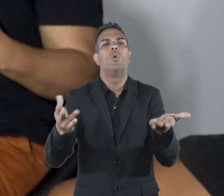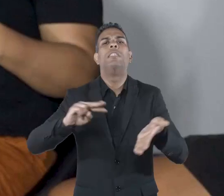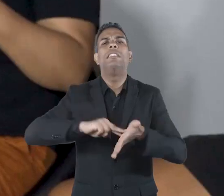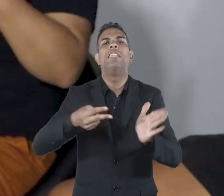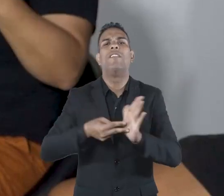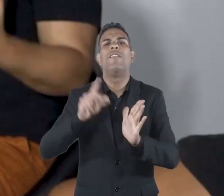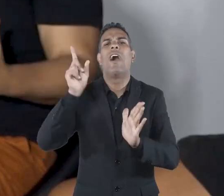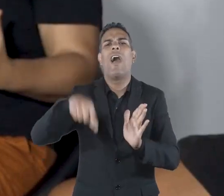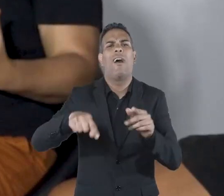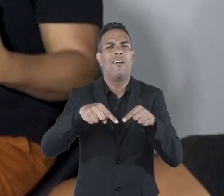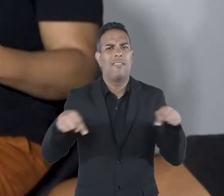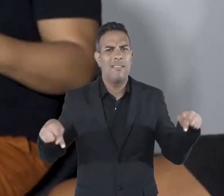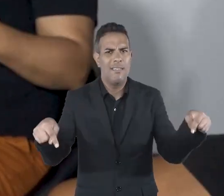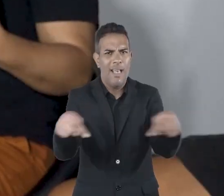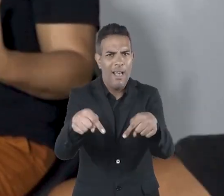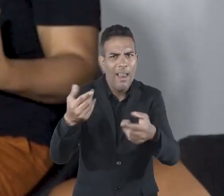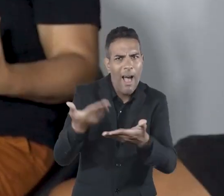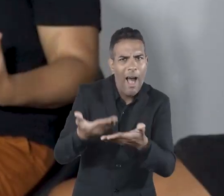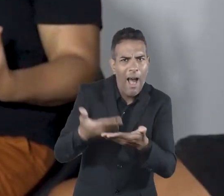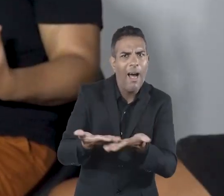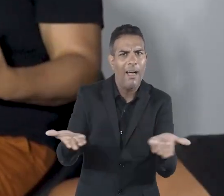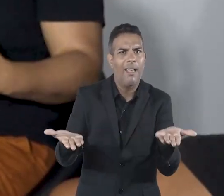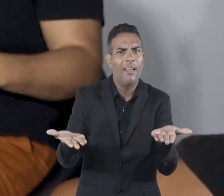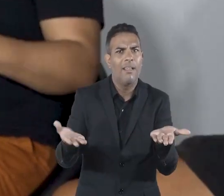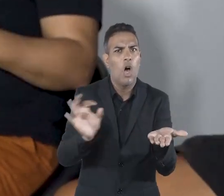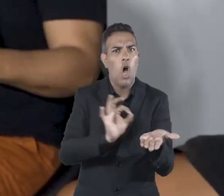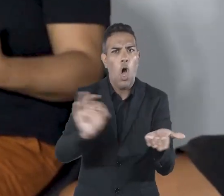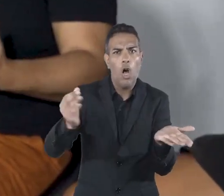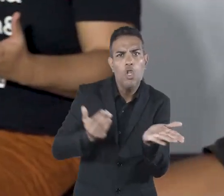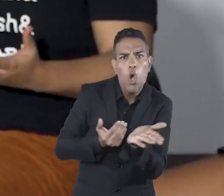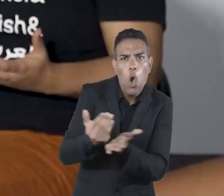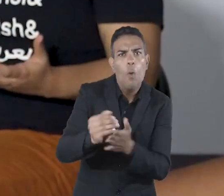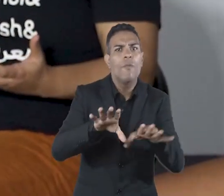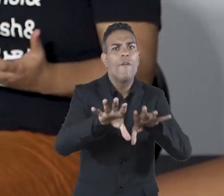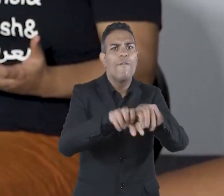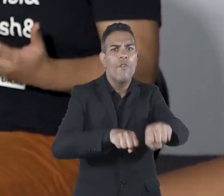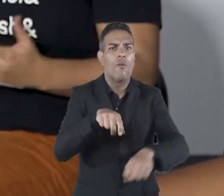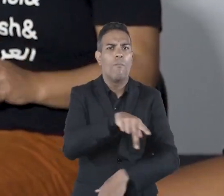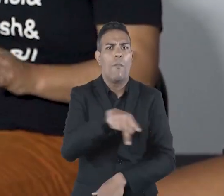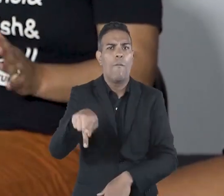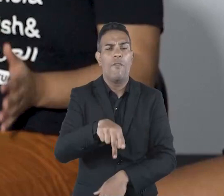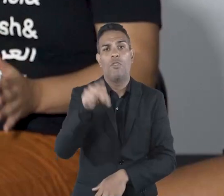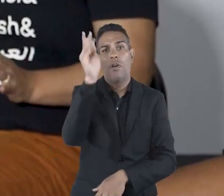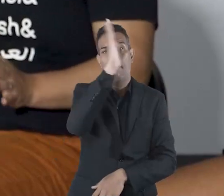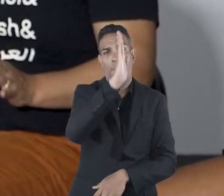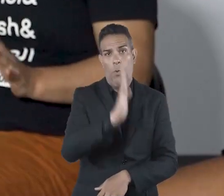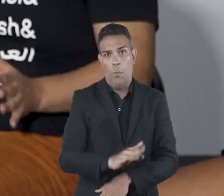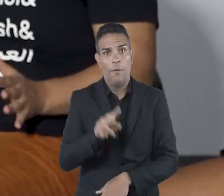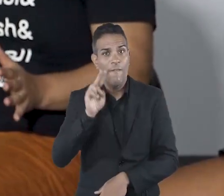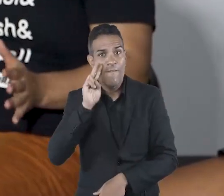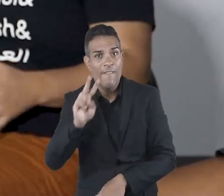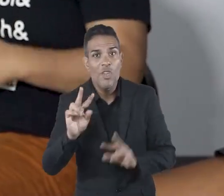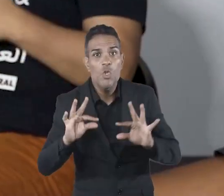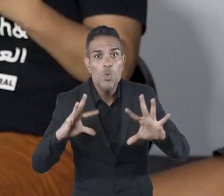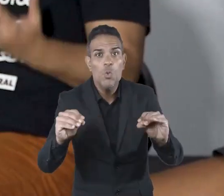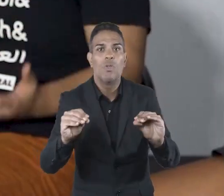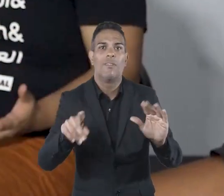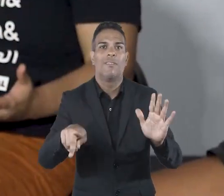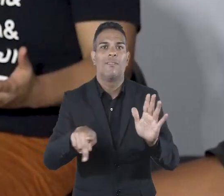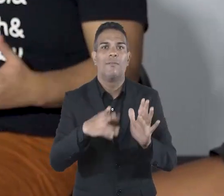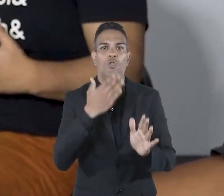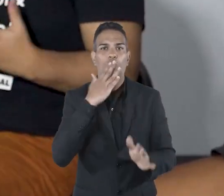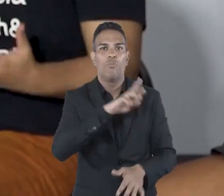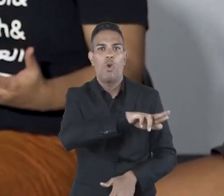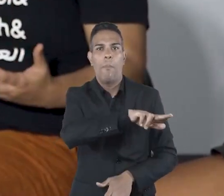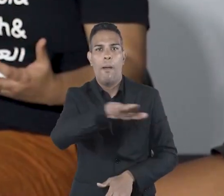gente desconstrói a ideia que a gente tem do que é uma sala de aula. E que, inclusive, é um ótimo ponto de partida para a formação de professores no Brasil também,